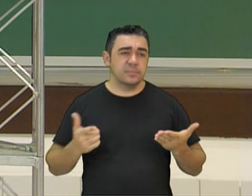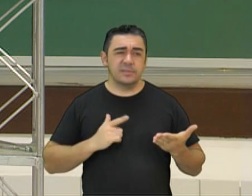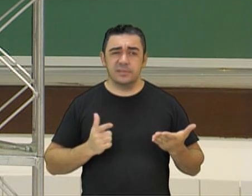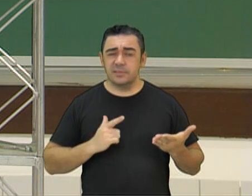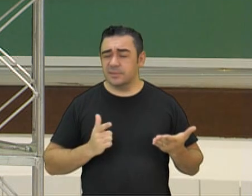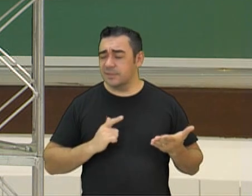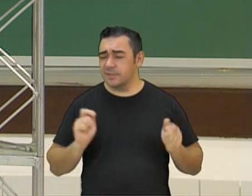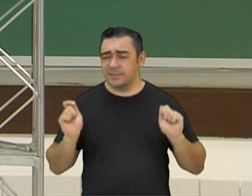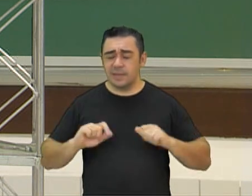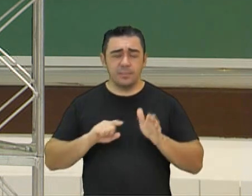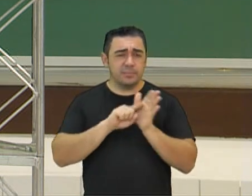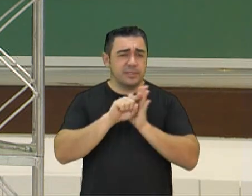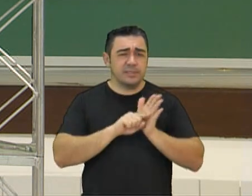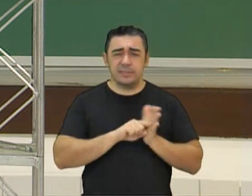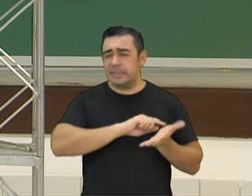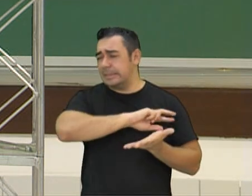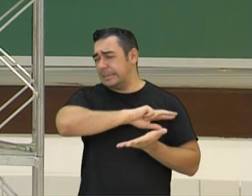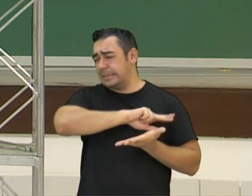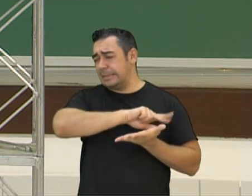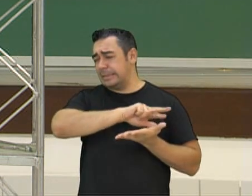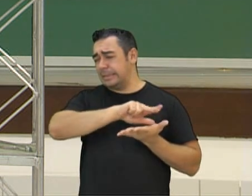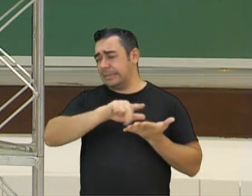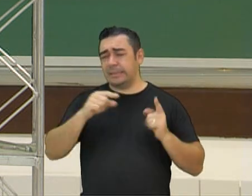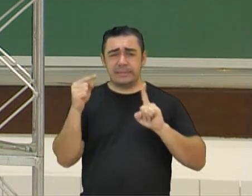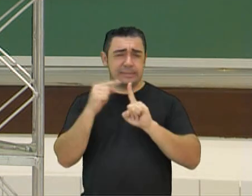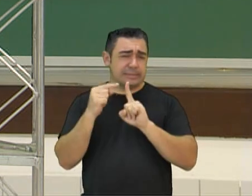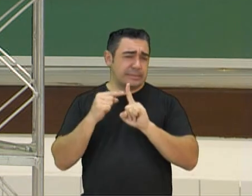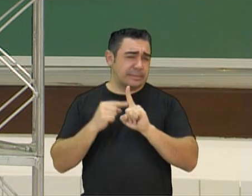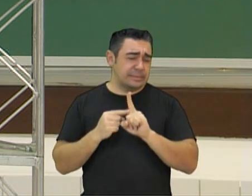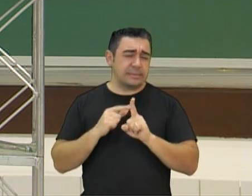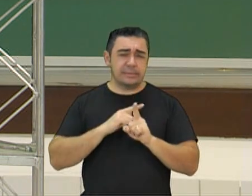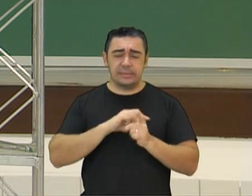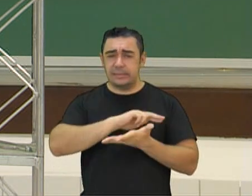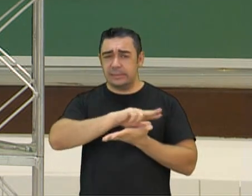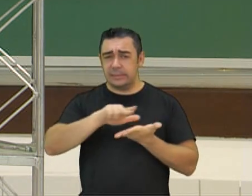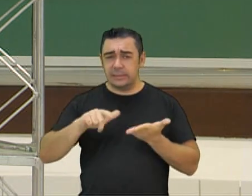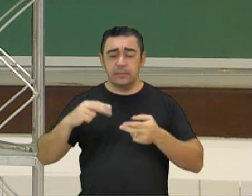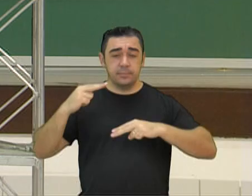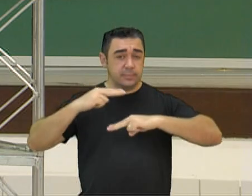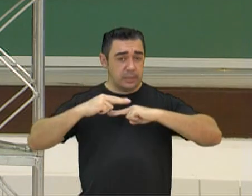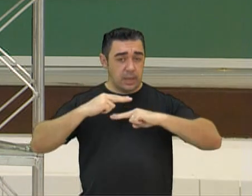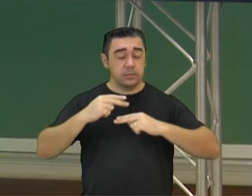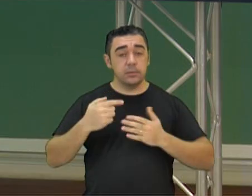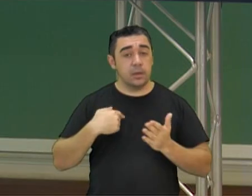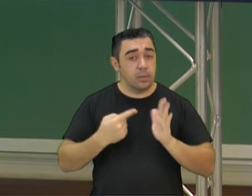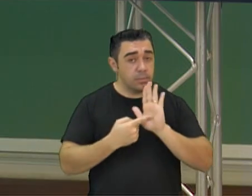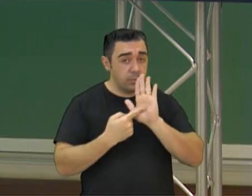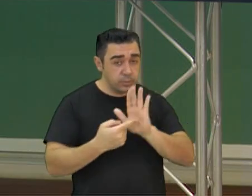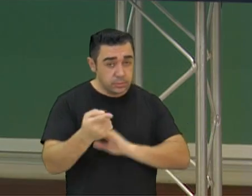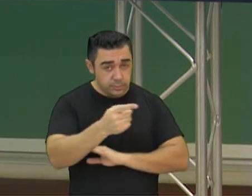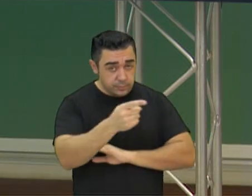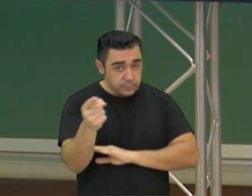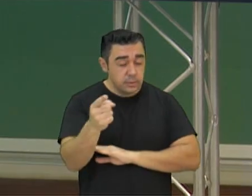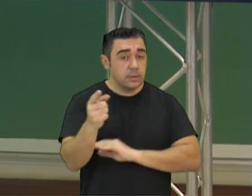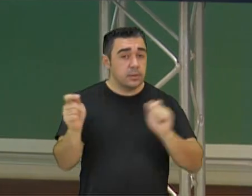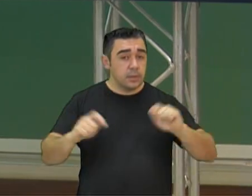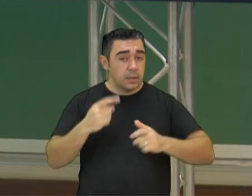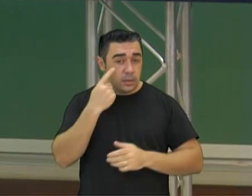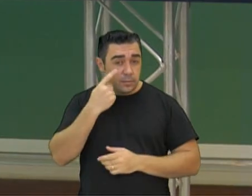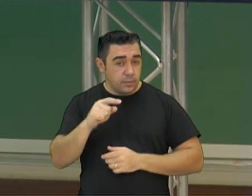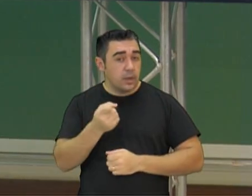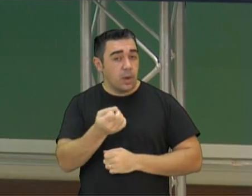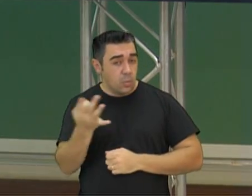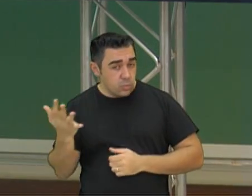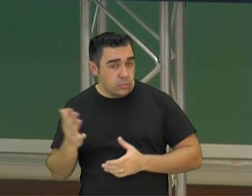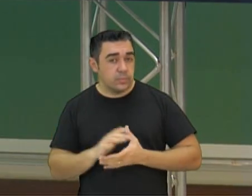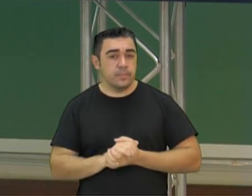se a gente for pesquisar, tem N tipos de Pilates por aí. Eu trouxe para que a gente possa abordar